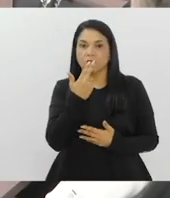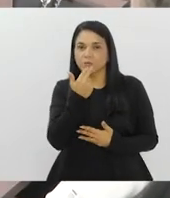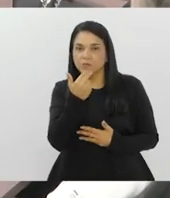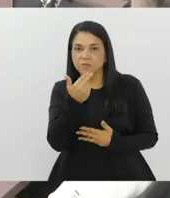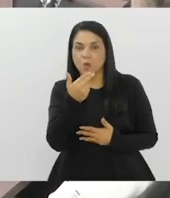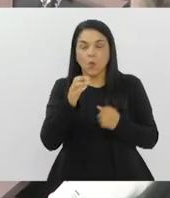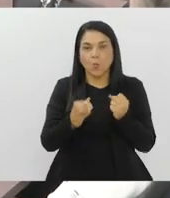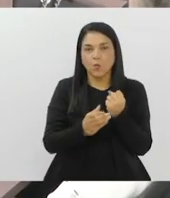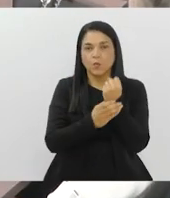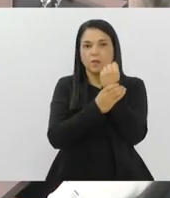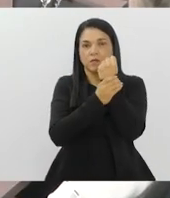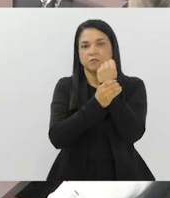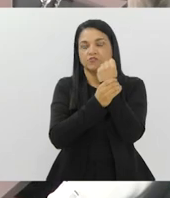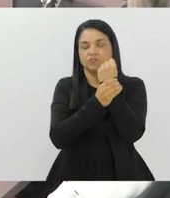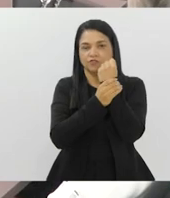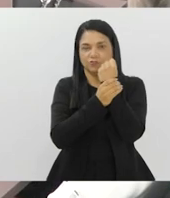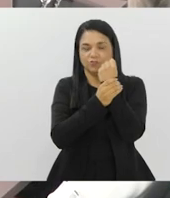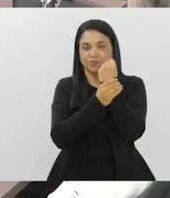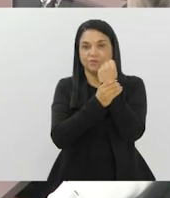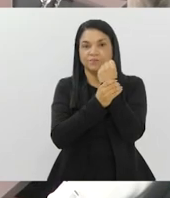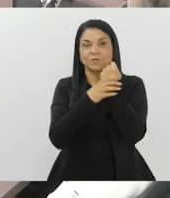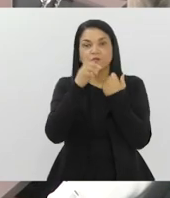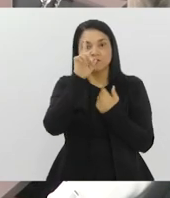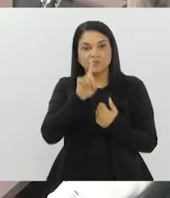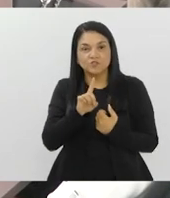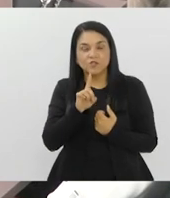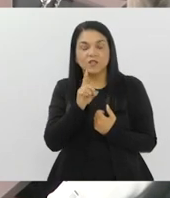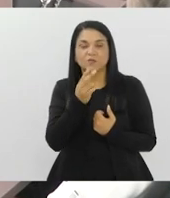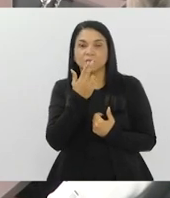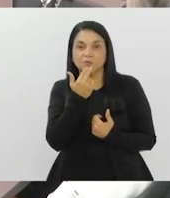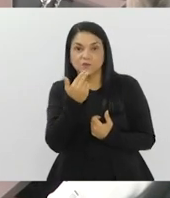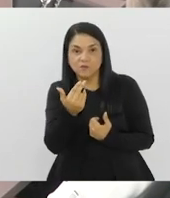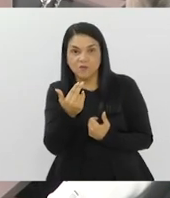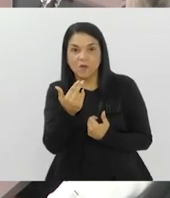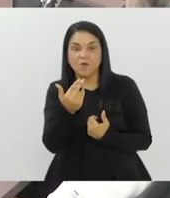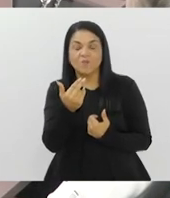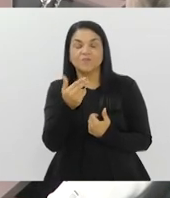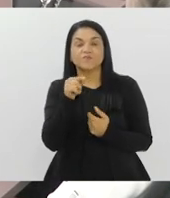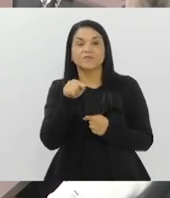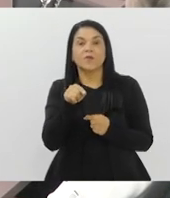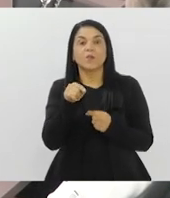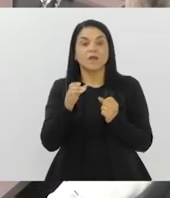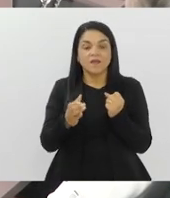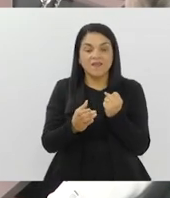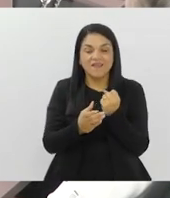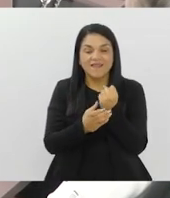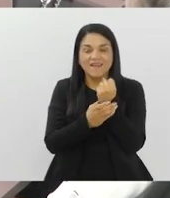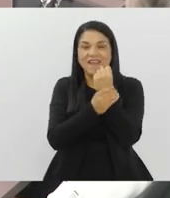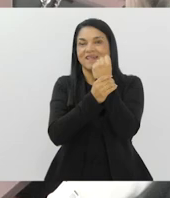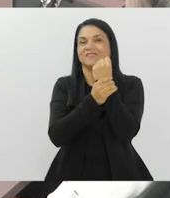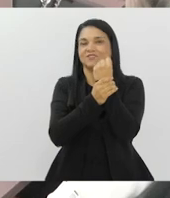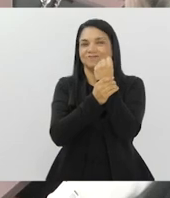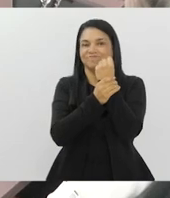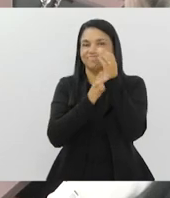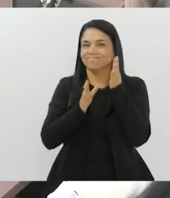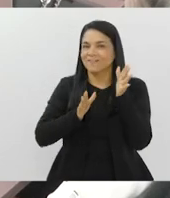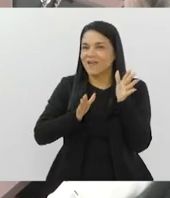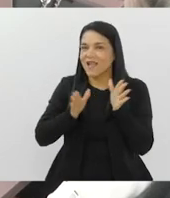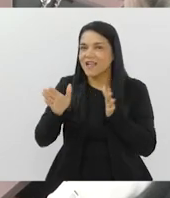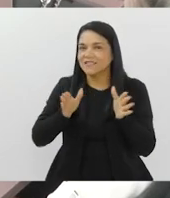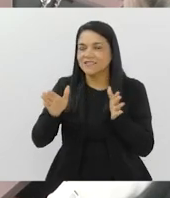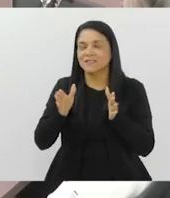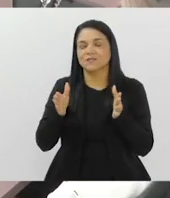segurança alimentar e nutricional de um país, a gente está falando isso. A gente tem que garantir o acesso a uma alimentação